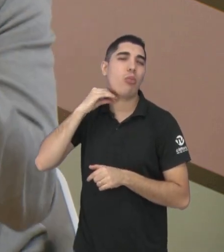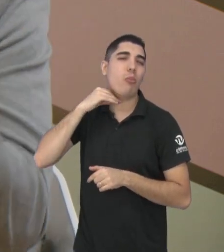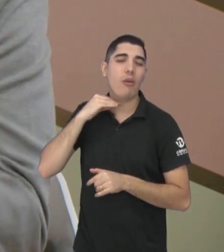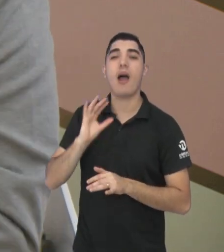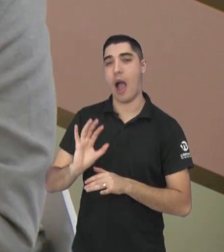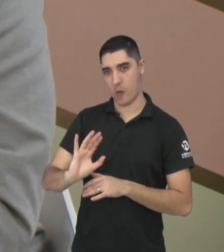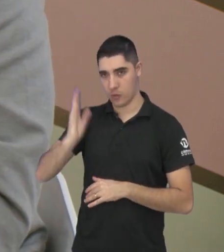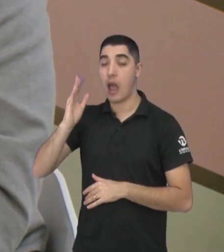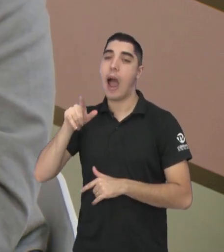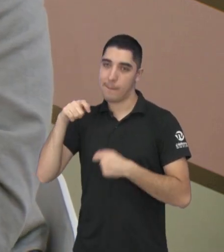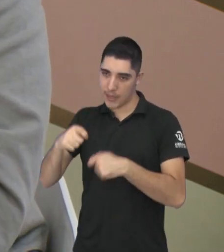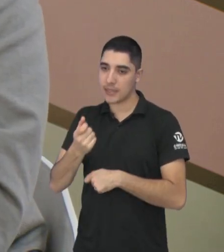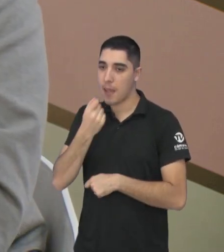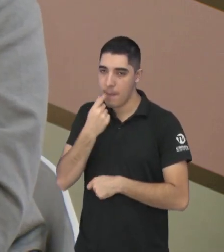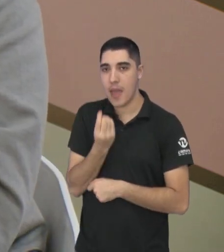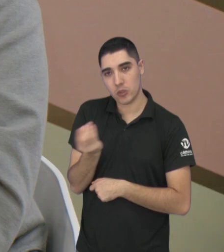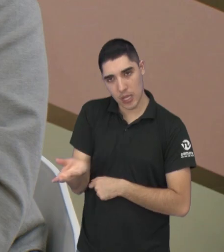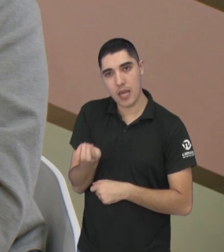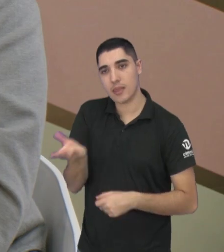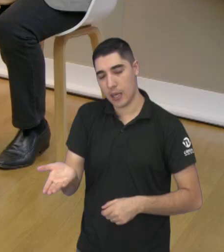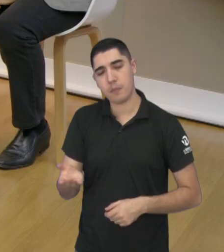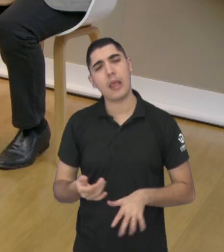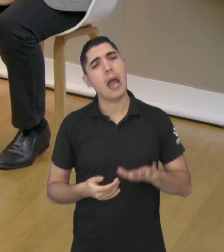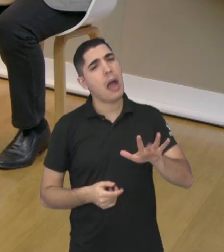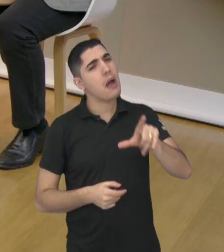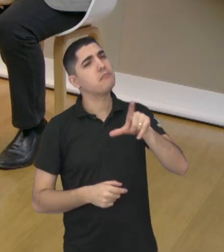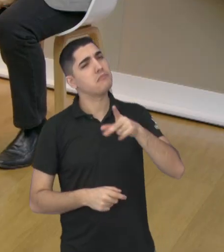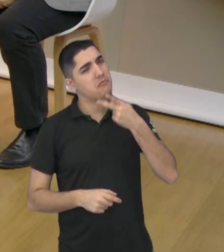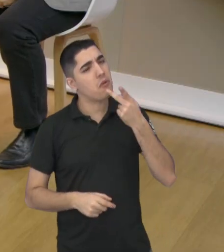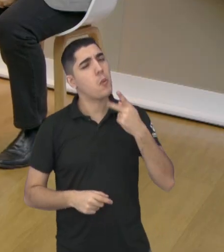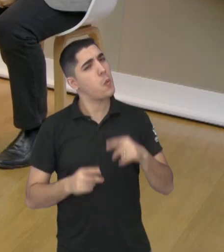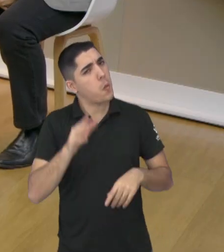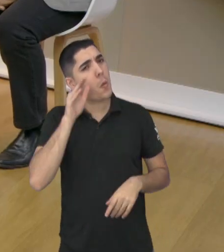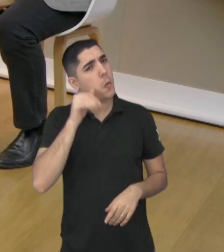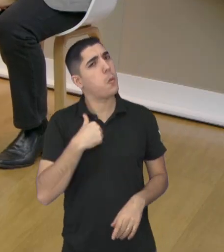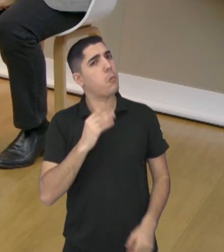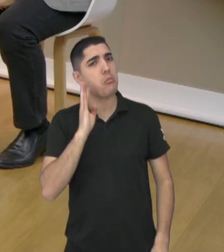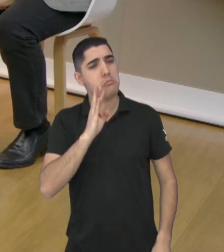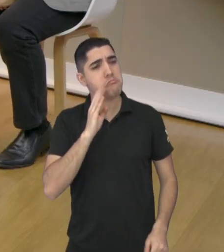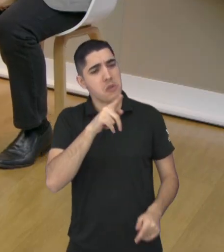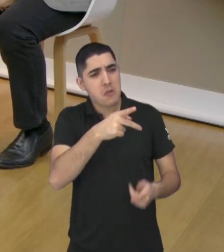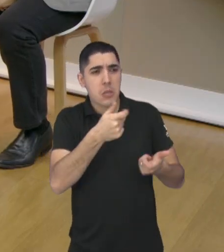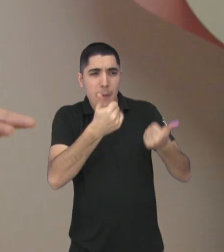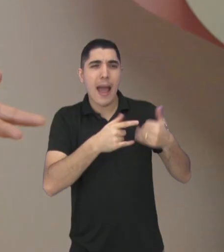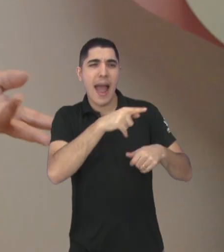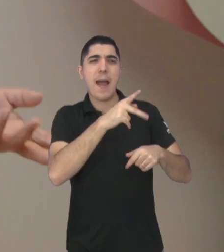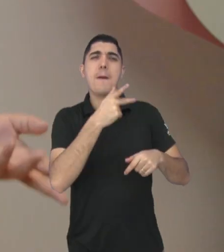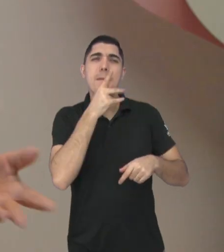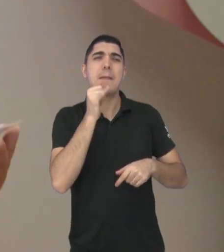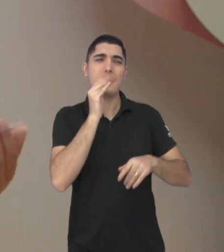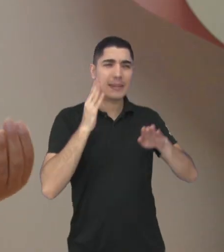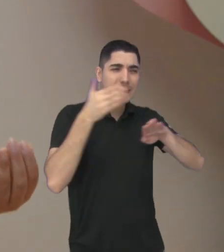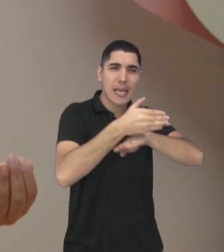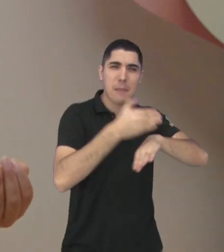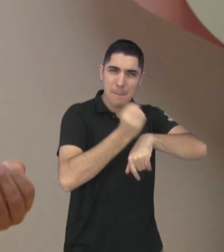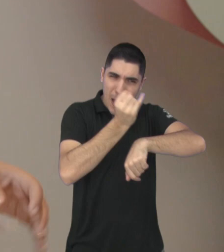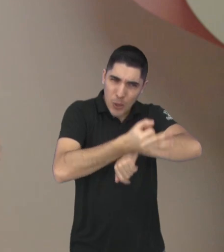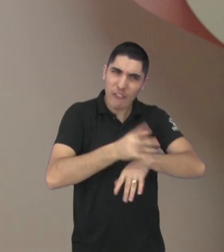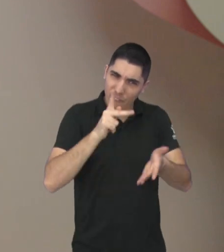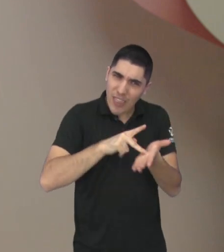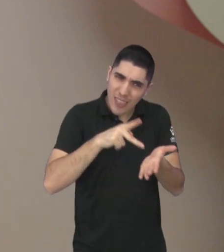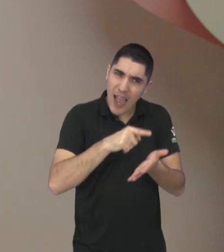ter uma indicação de uso de antibiótico. E já que o senhor falou essa curiosidade, né, que geralmente os pais chegam no pronto-socorro de madrugada, é isso mesmo que